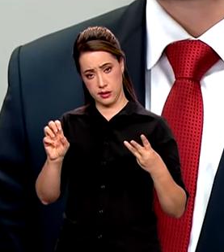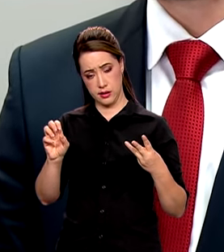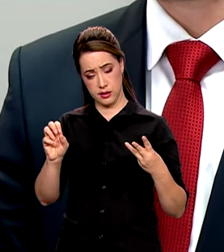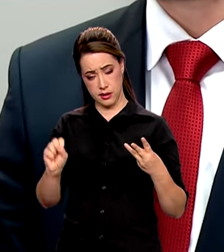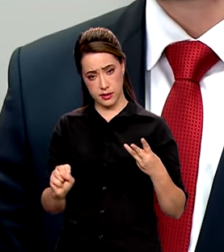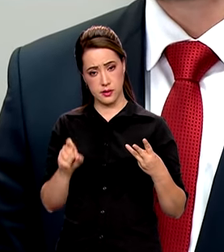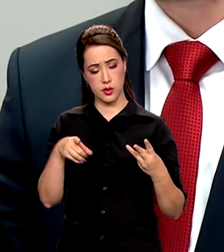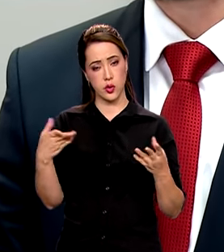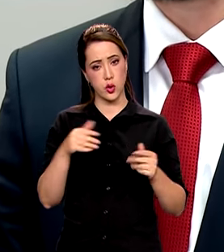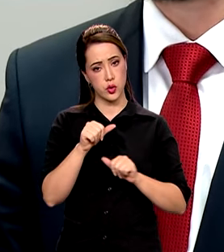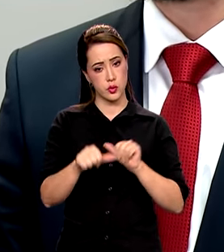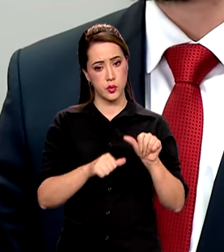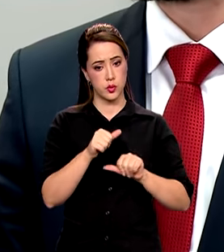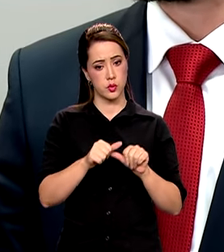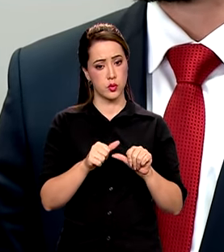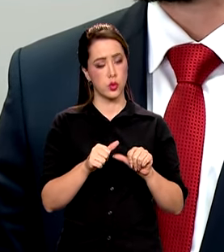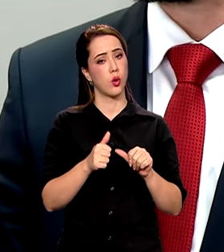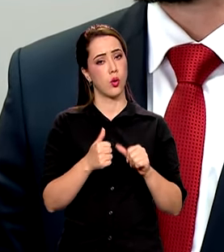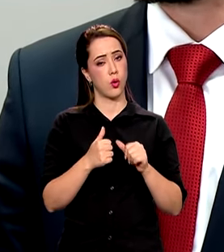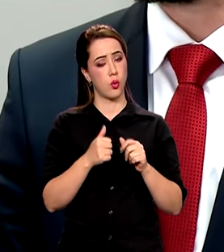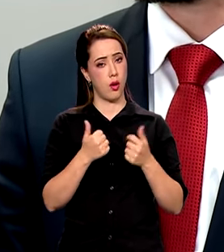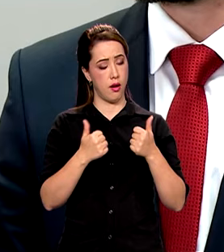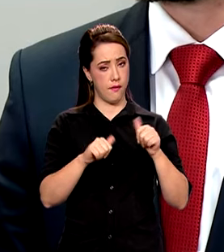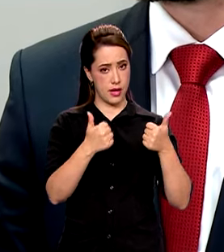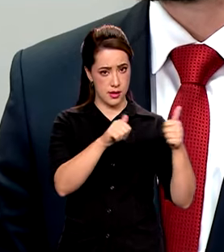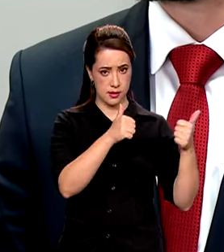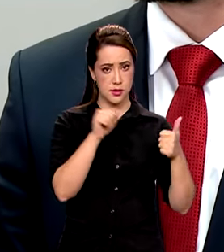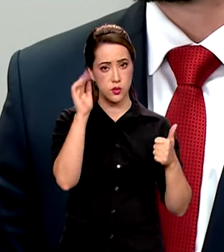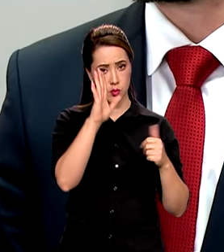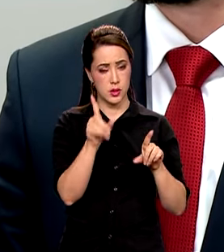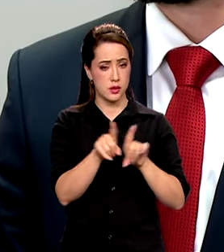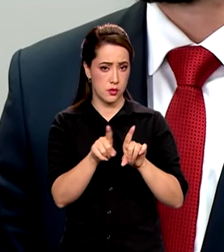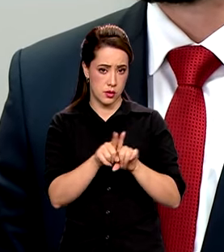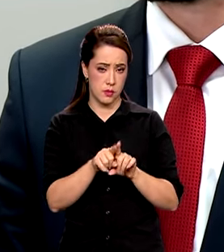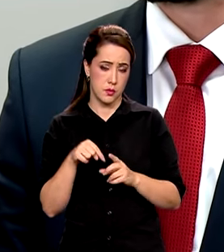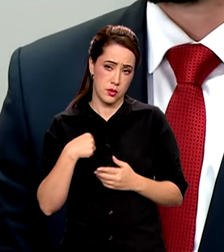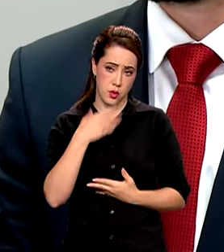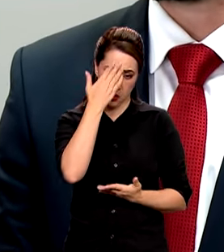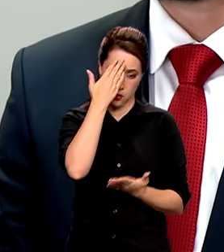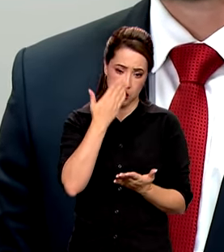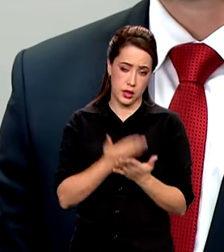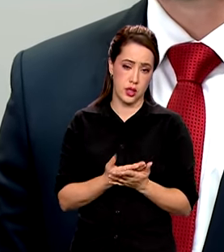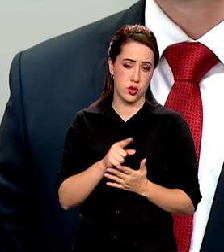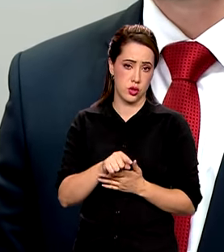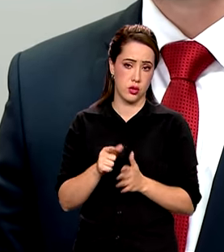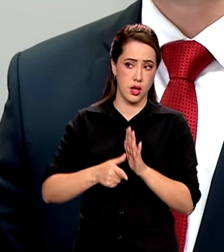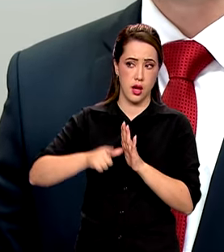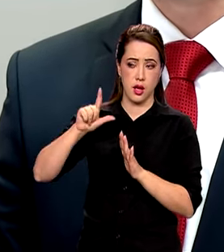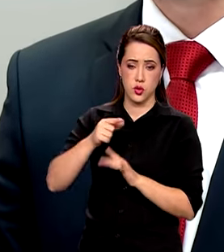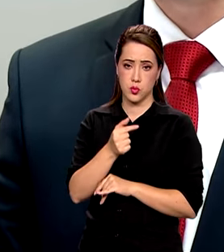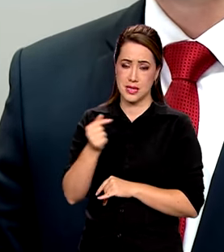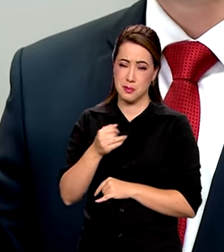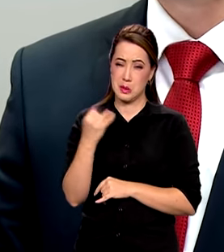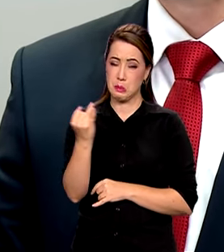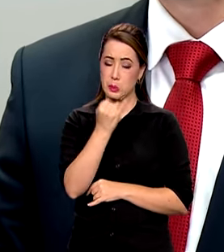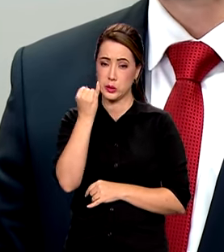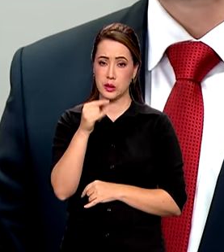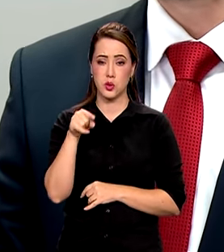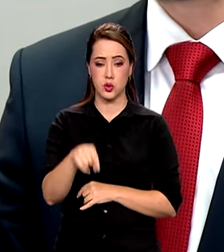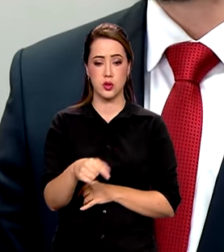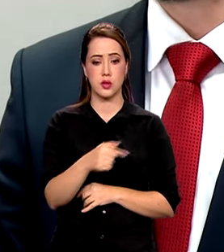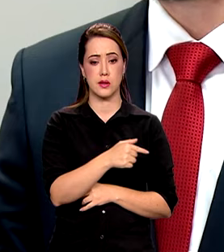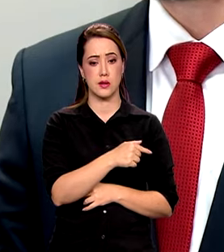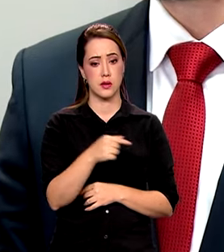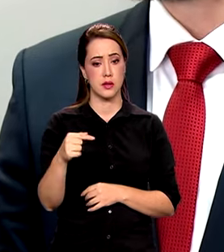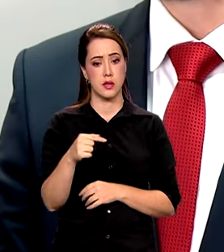hoje mudou a nota do Brasil também. Então, eu penso que às vésperas de uma semana importante, que é a